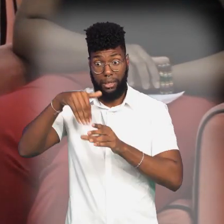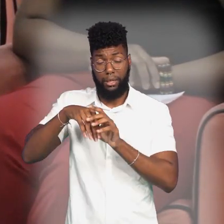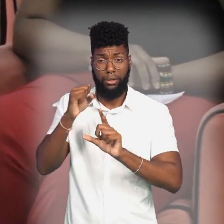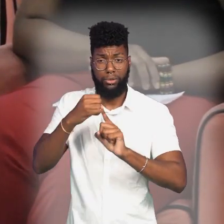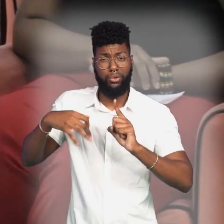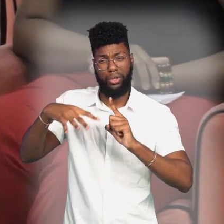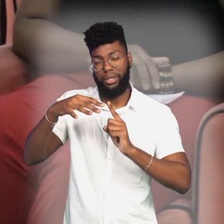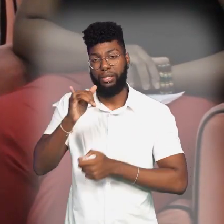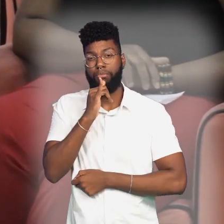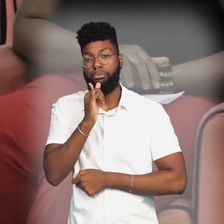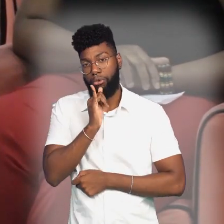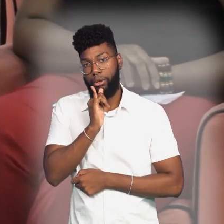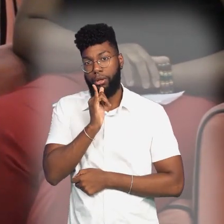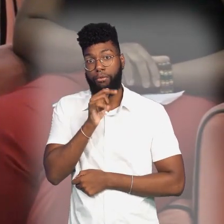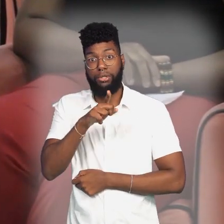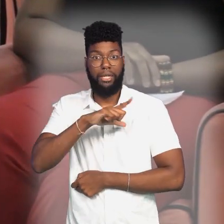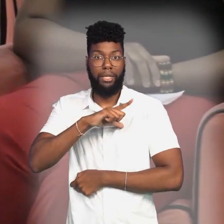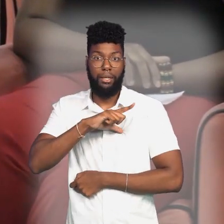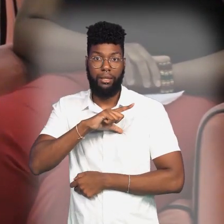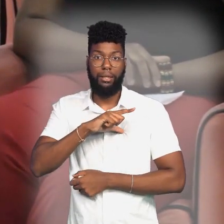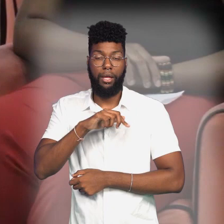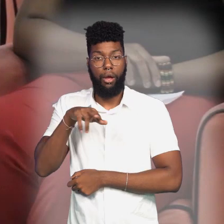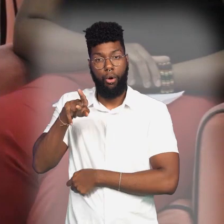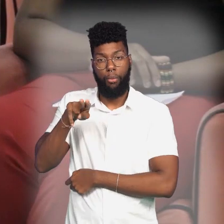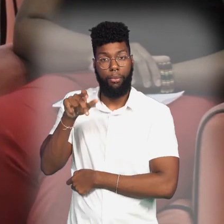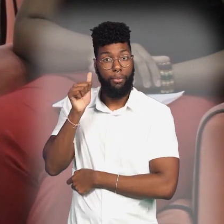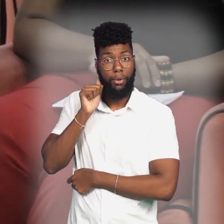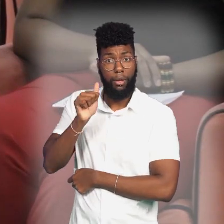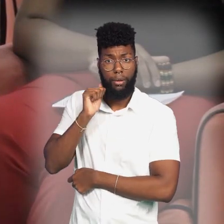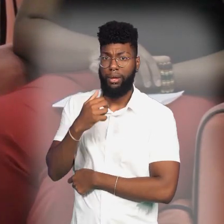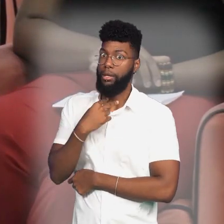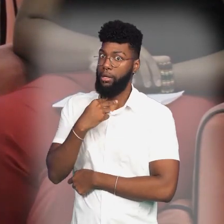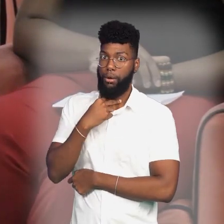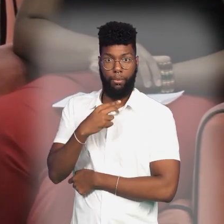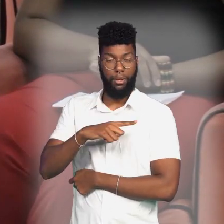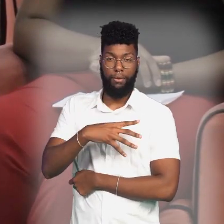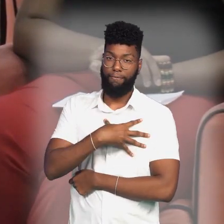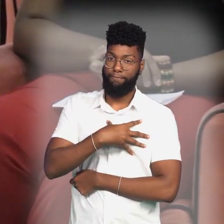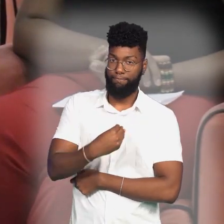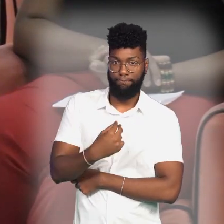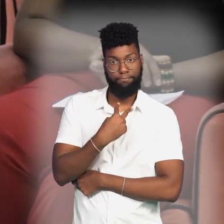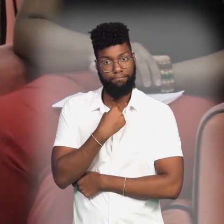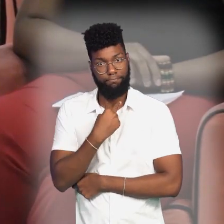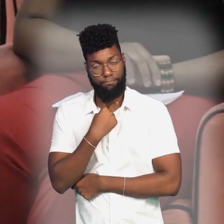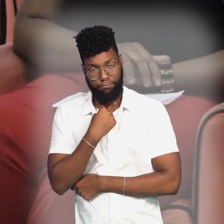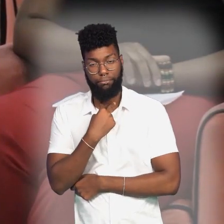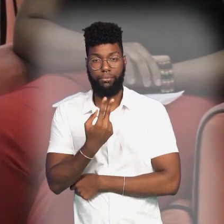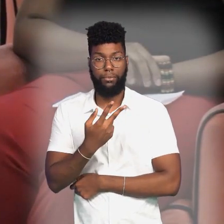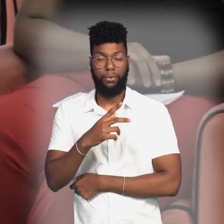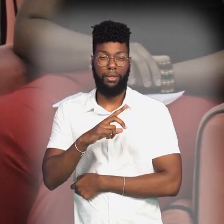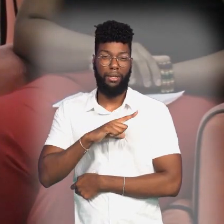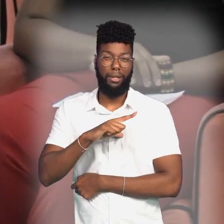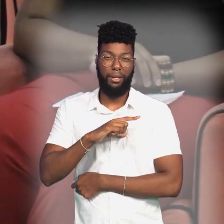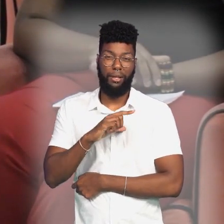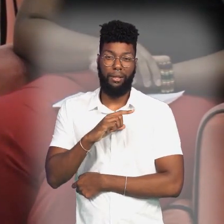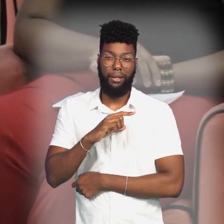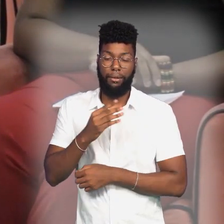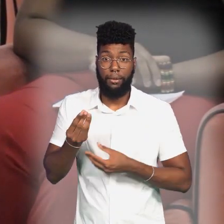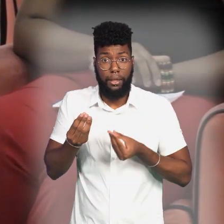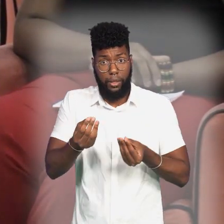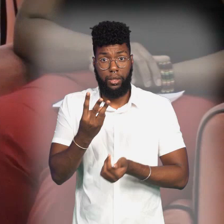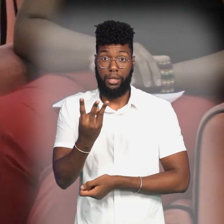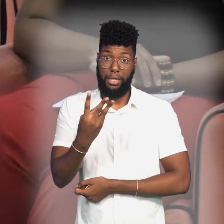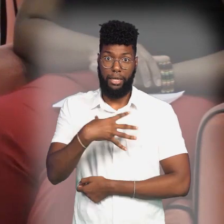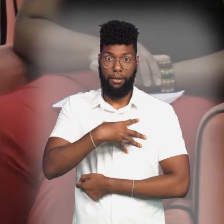vamos supor que você tem uma irmã que não pode ter filho, você dá um dos teus filhos para ela